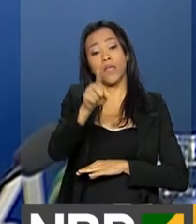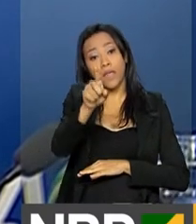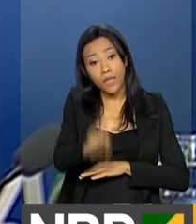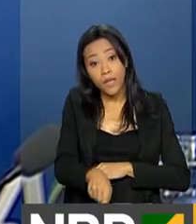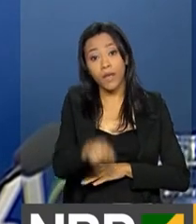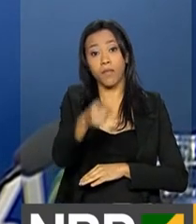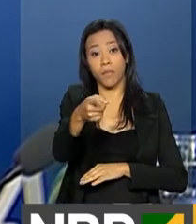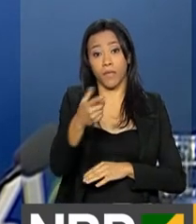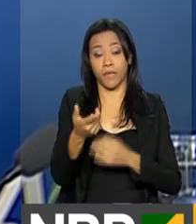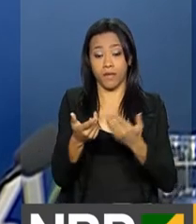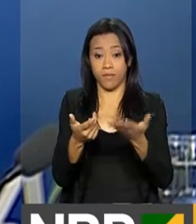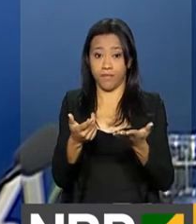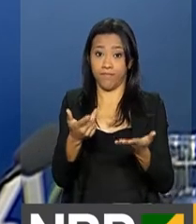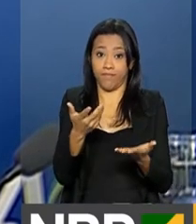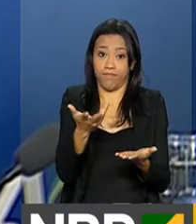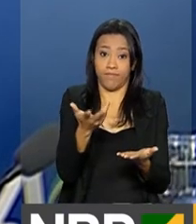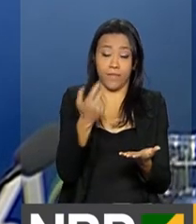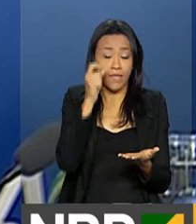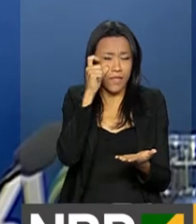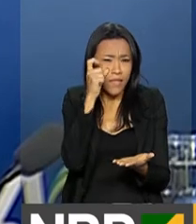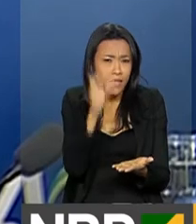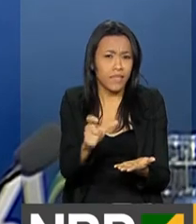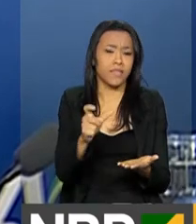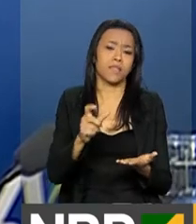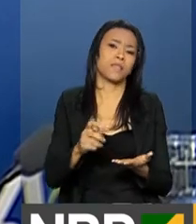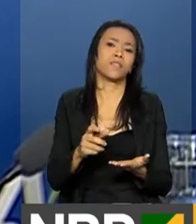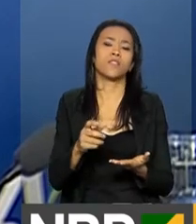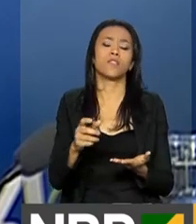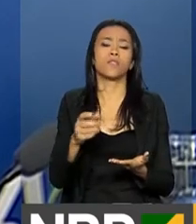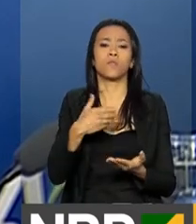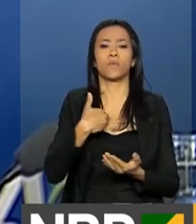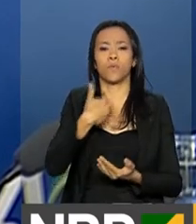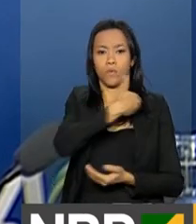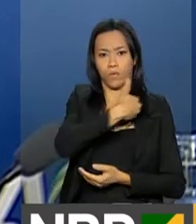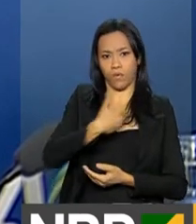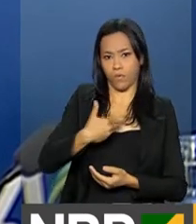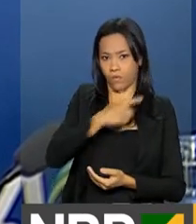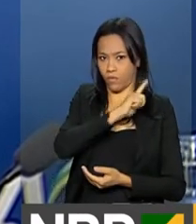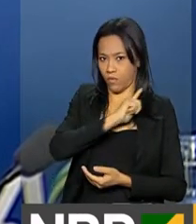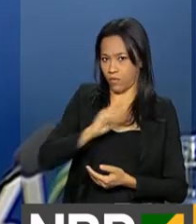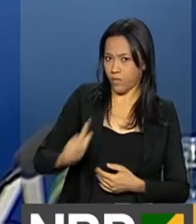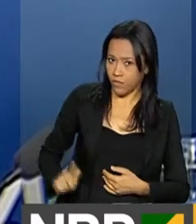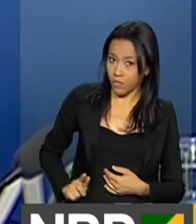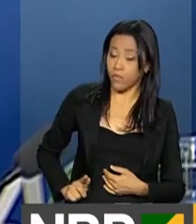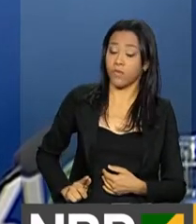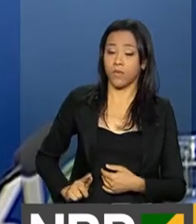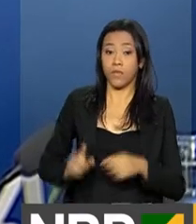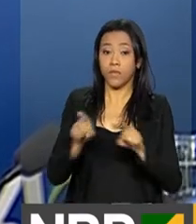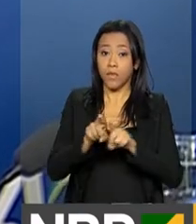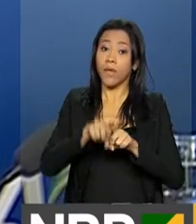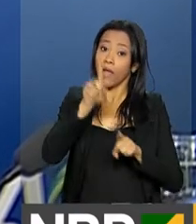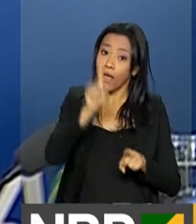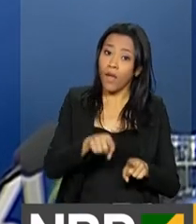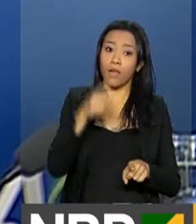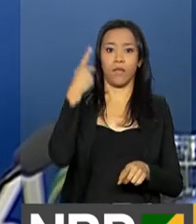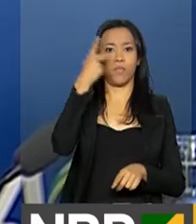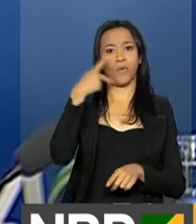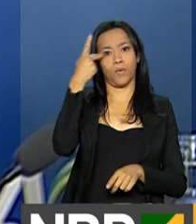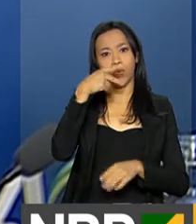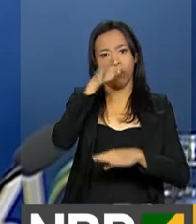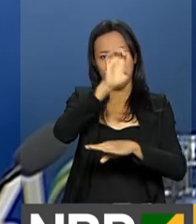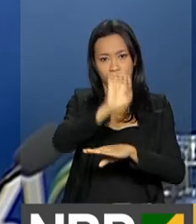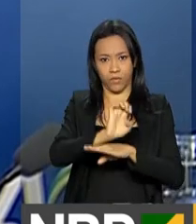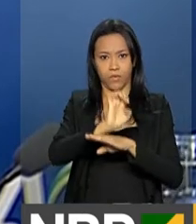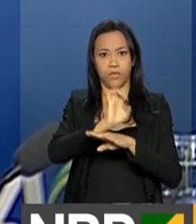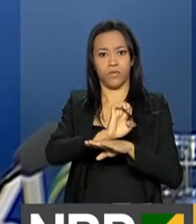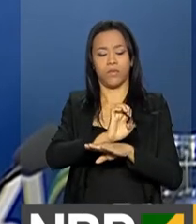pela ministra Carmen Lúcia. E é interessante que o nosso governador, presidente, também era procurador do Estado. O